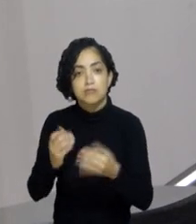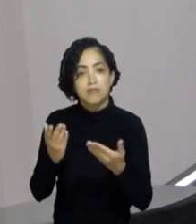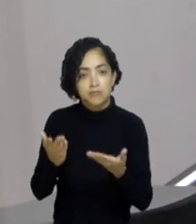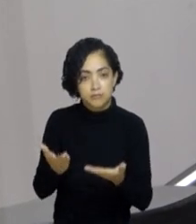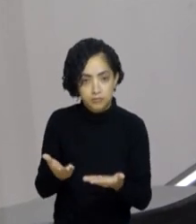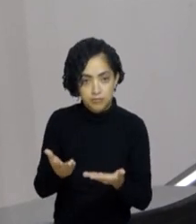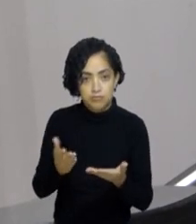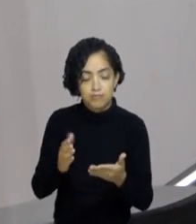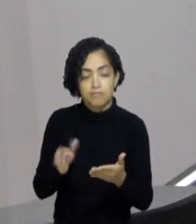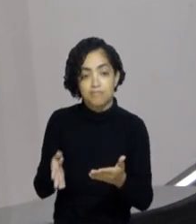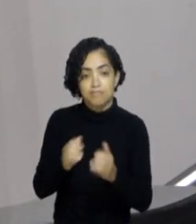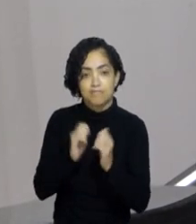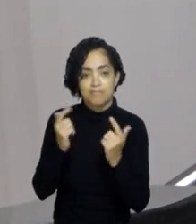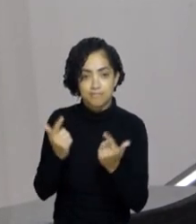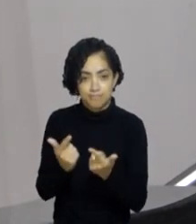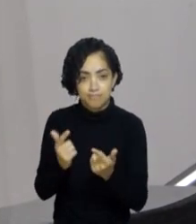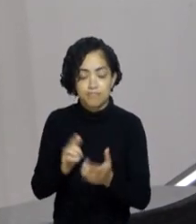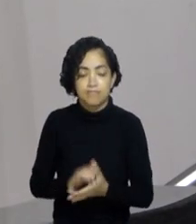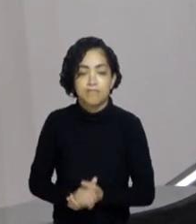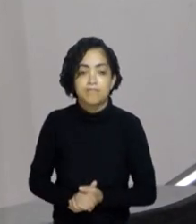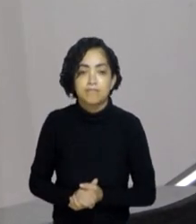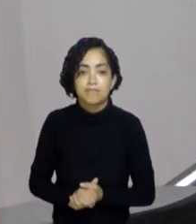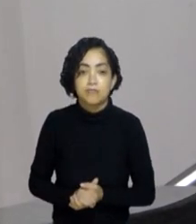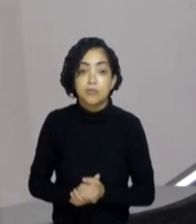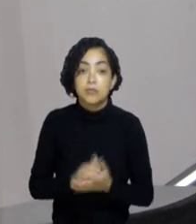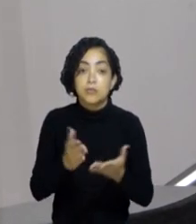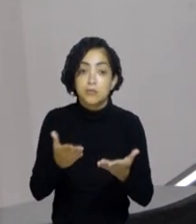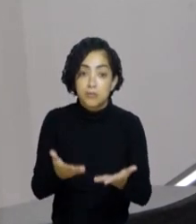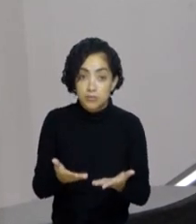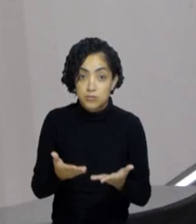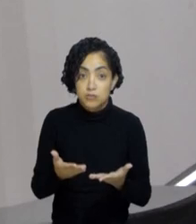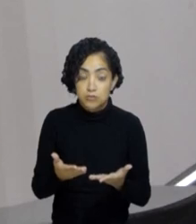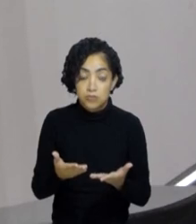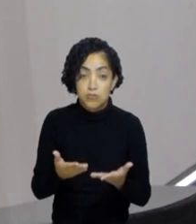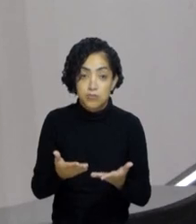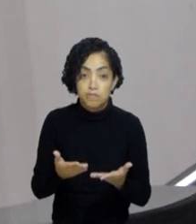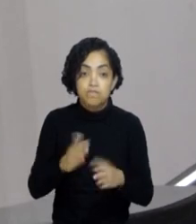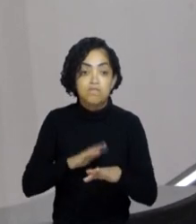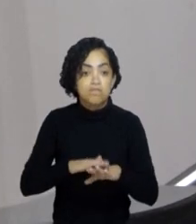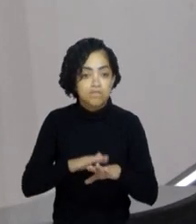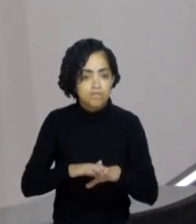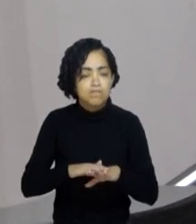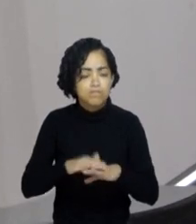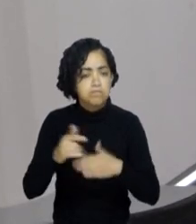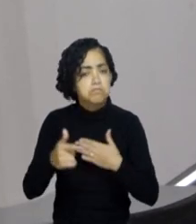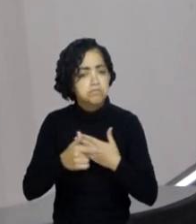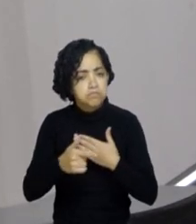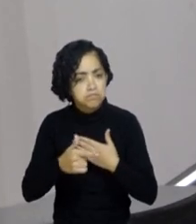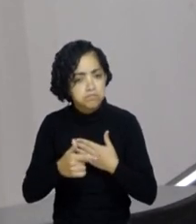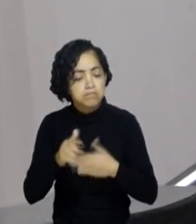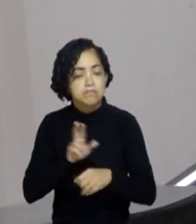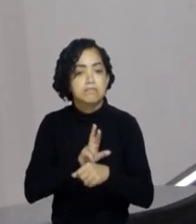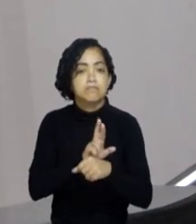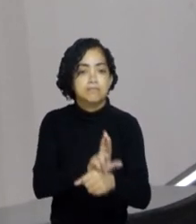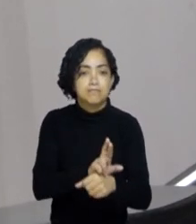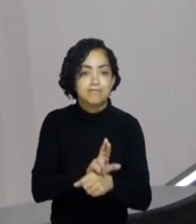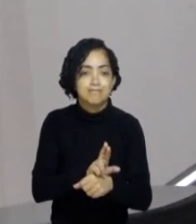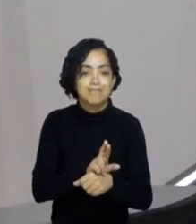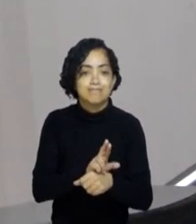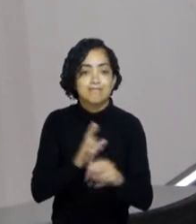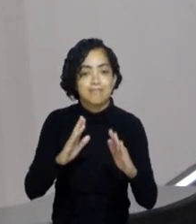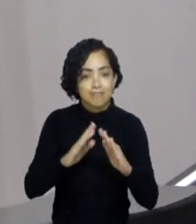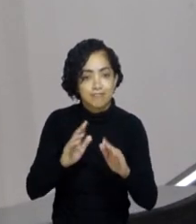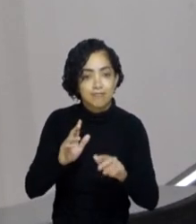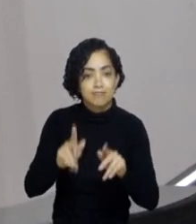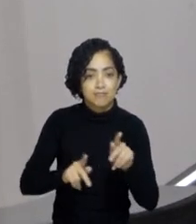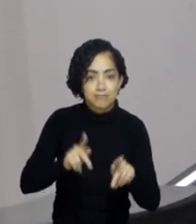este Parlamento Estadual. Este poder tem desempenhado muito bem este papel, representando, como se diz, a Casa do Povo e a